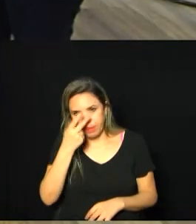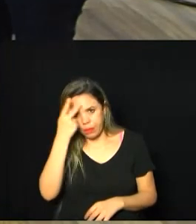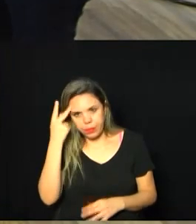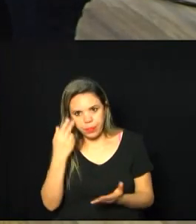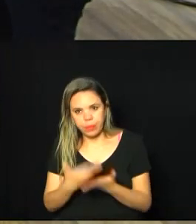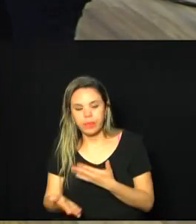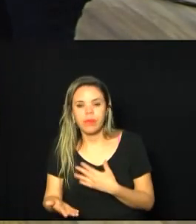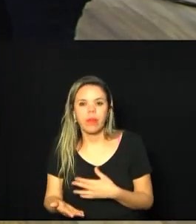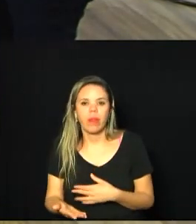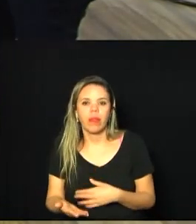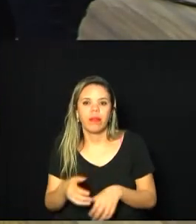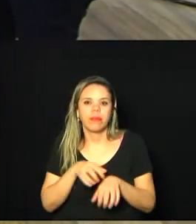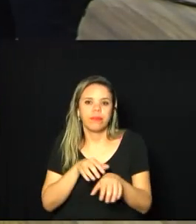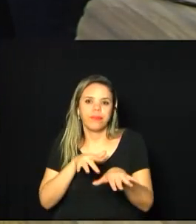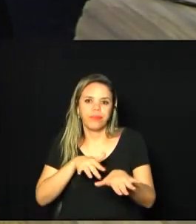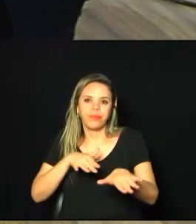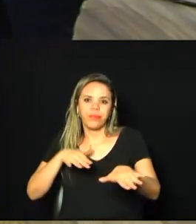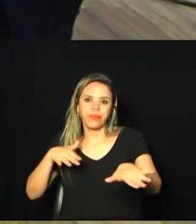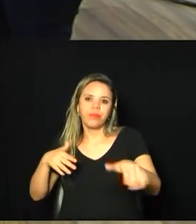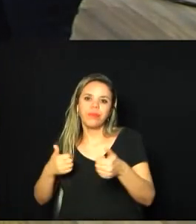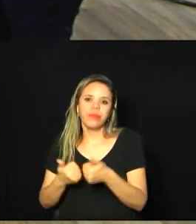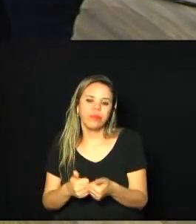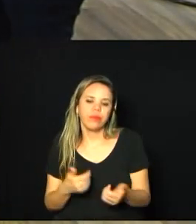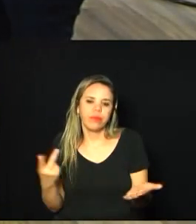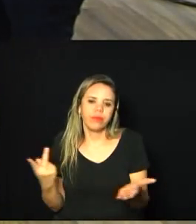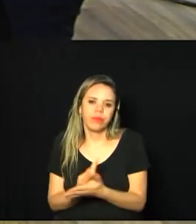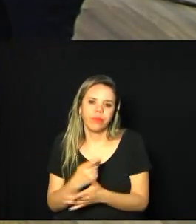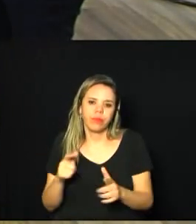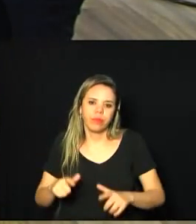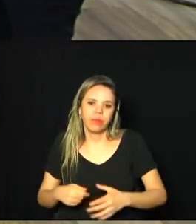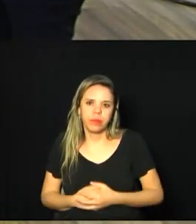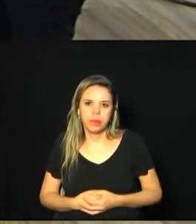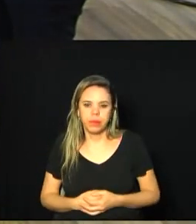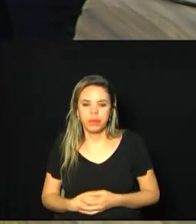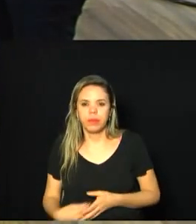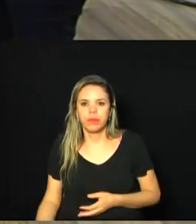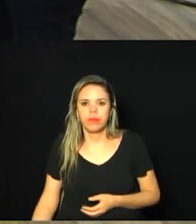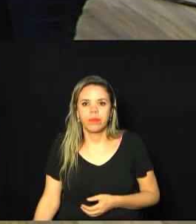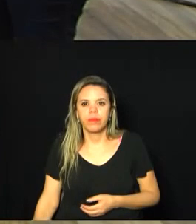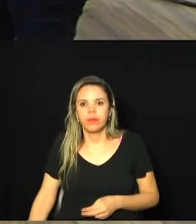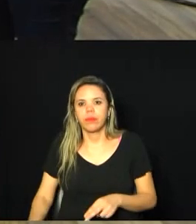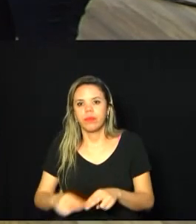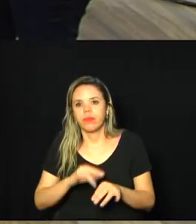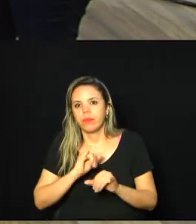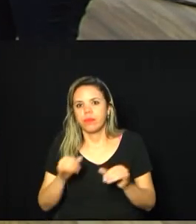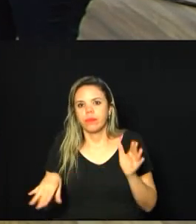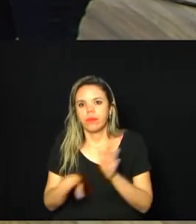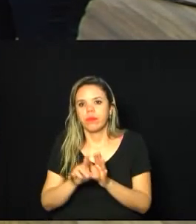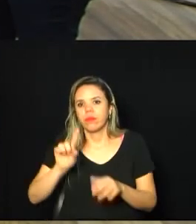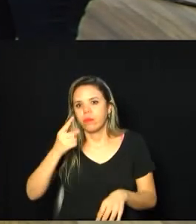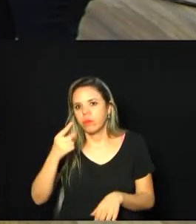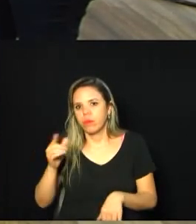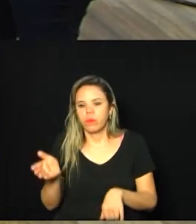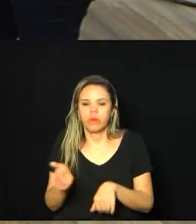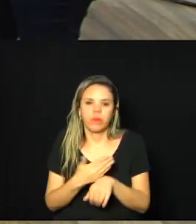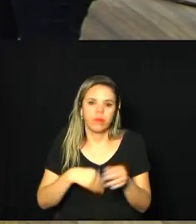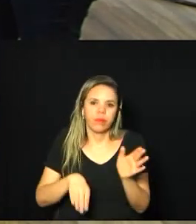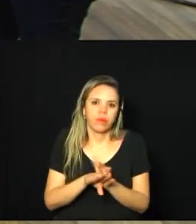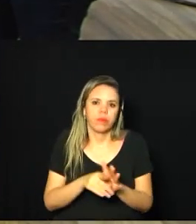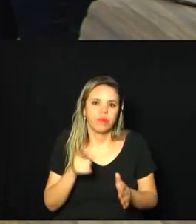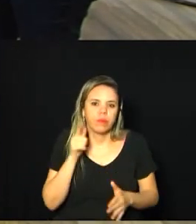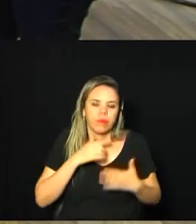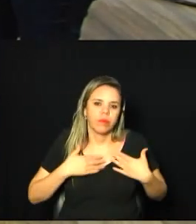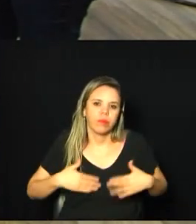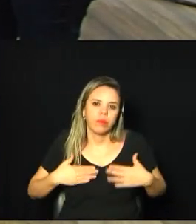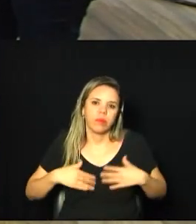eu peguei o trânsito, eu perdi o ônibus, eu errei o local. Sim. Inclusive, por isso que eles falam, chegue 1 hora antes, que você aí tá